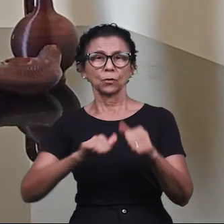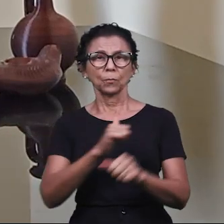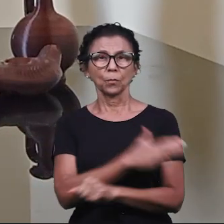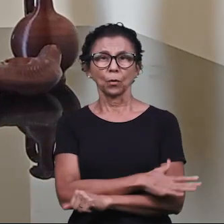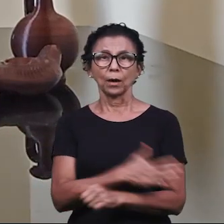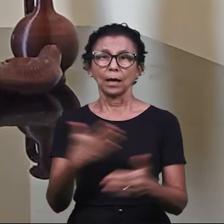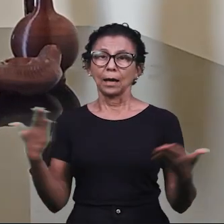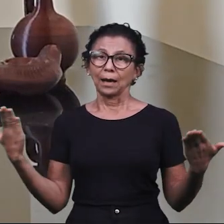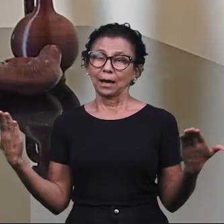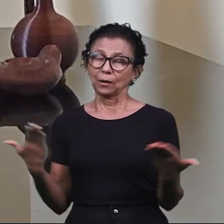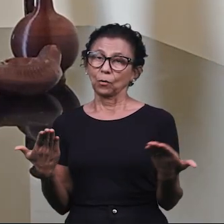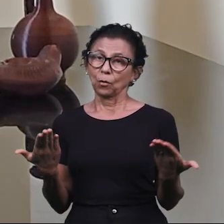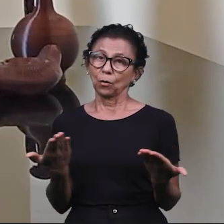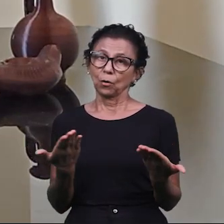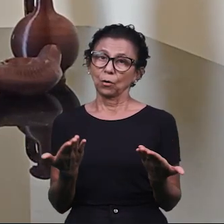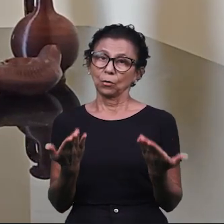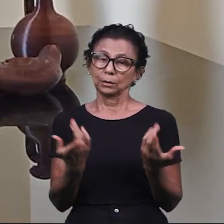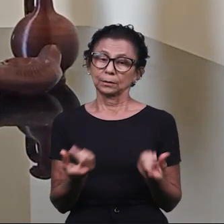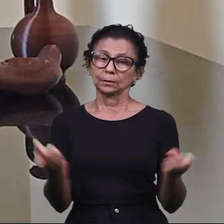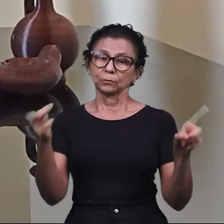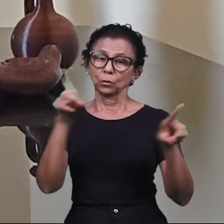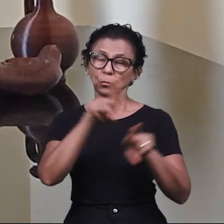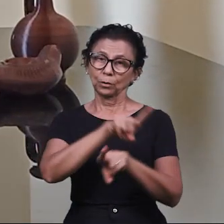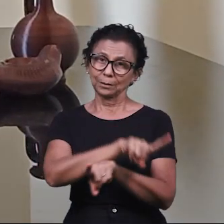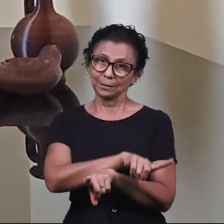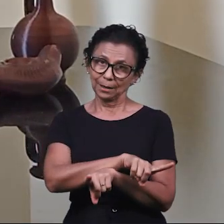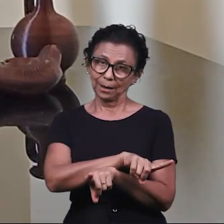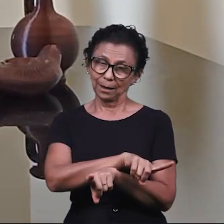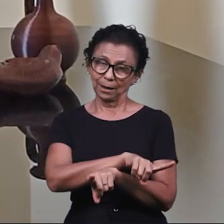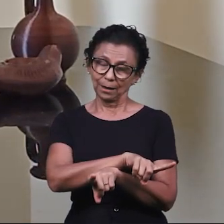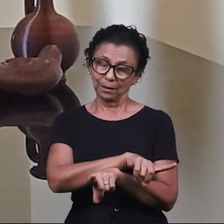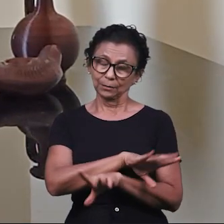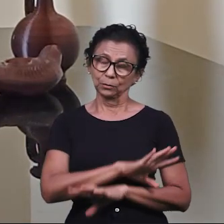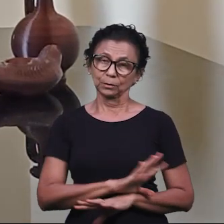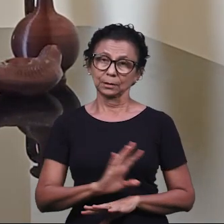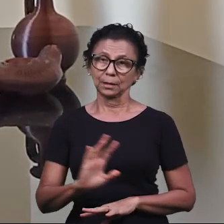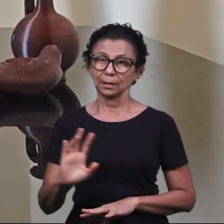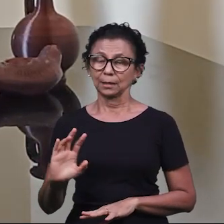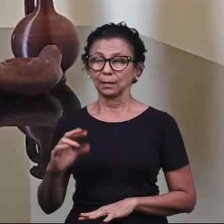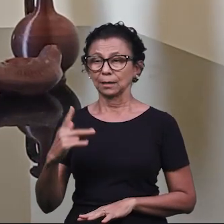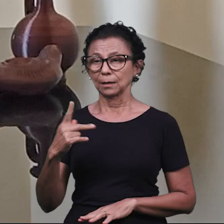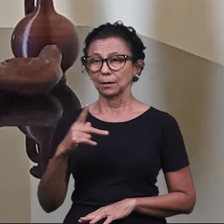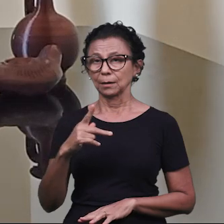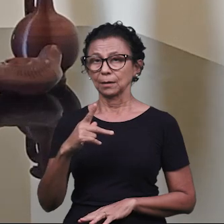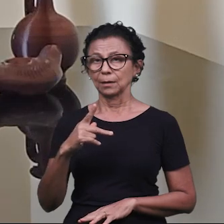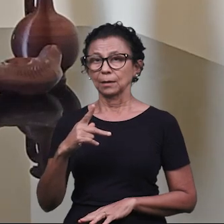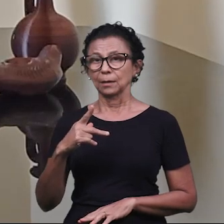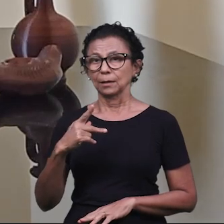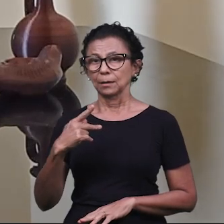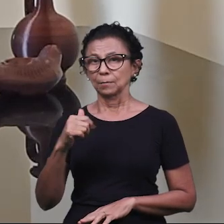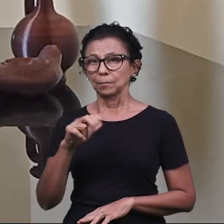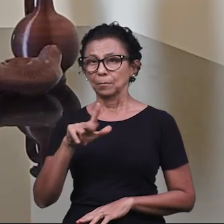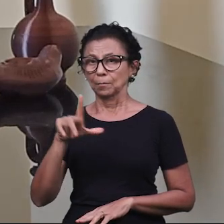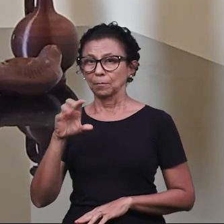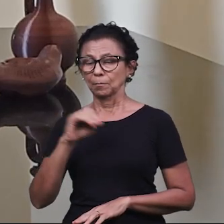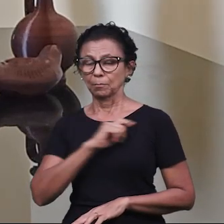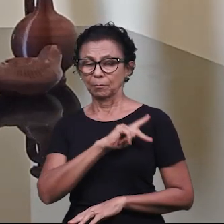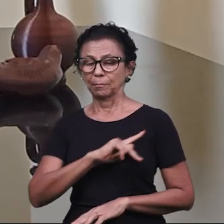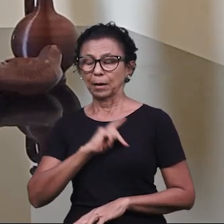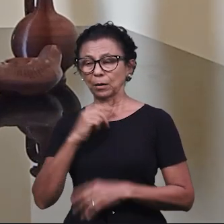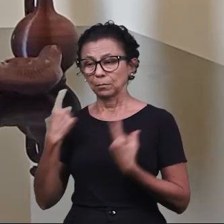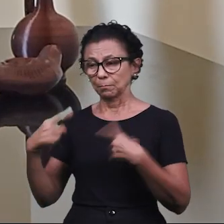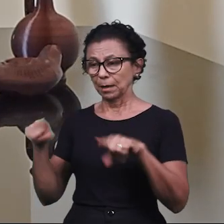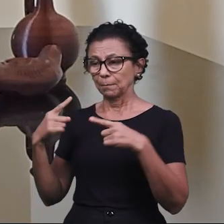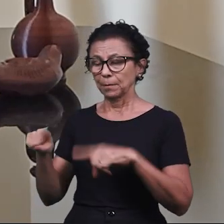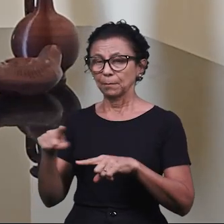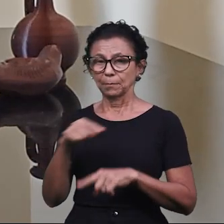Então, um ponto focal dessa aula é a transformação na vida de Saulo, né? Então, o que aconteceu aqui? A partir